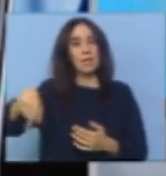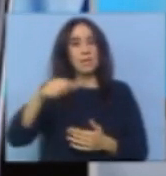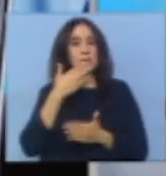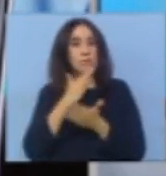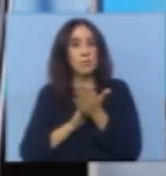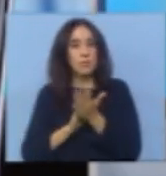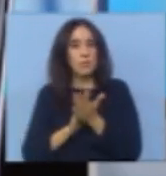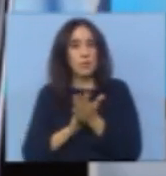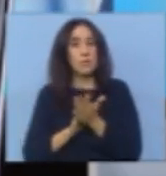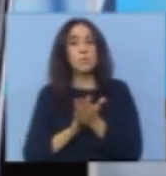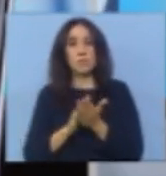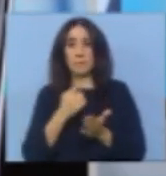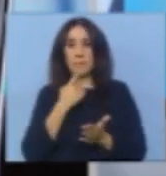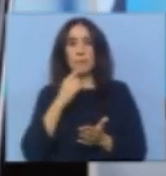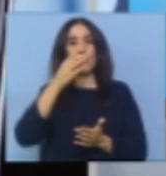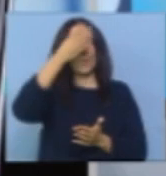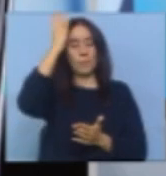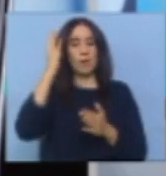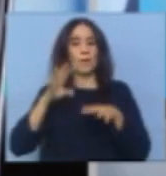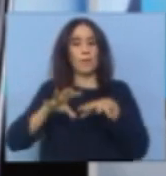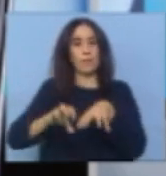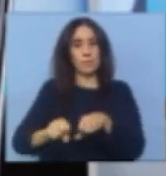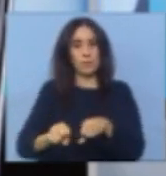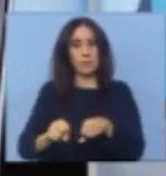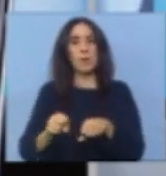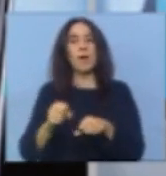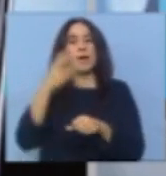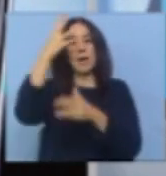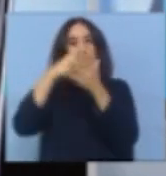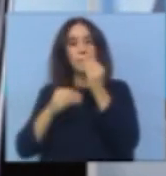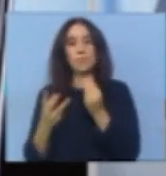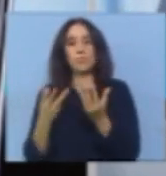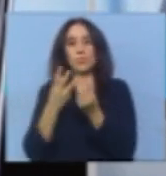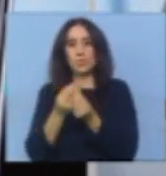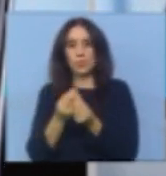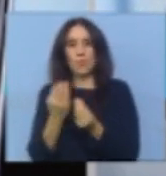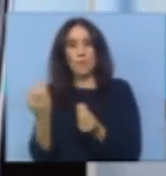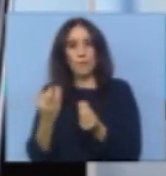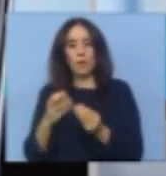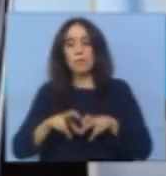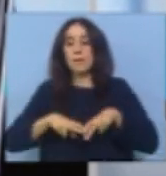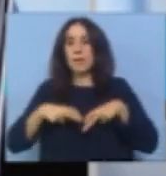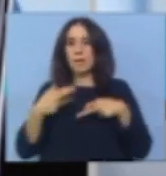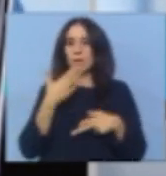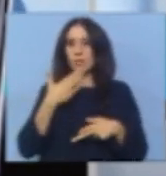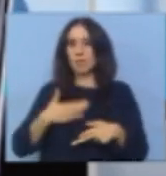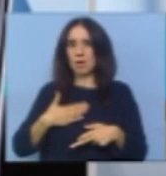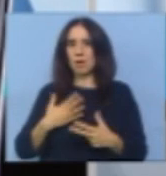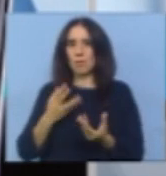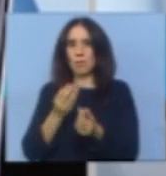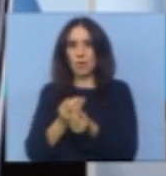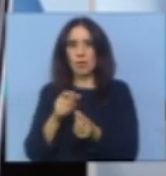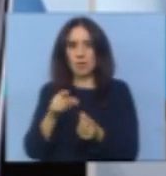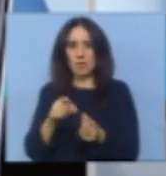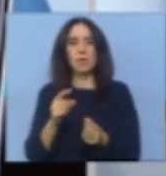proveito até da ocupação romana, aprenderam a conviver com ela e a enriquecer com ela também, mas depois